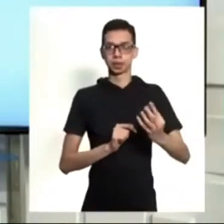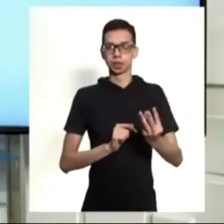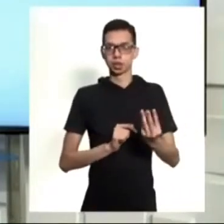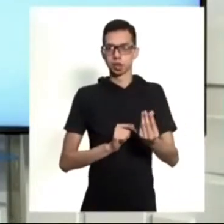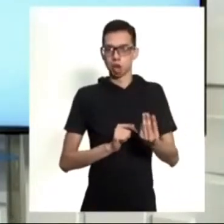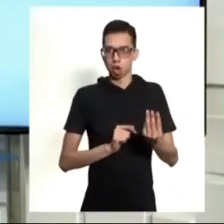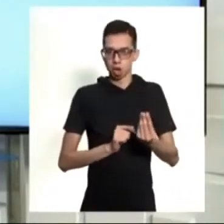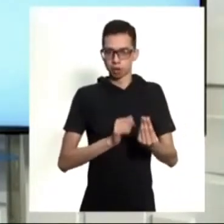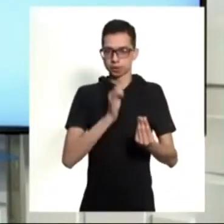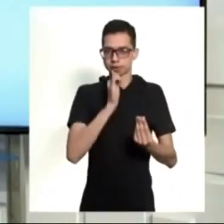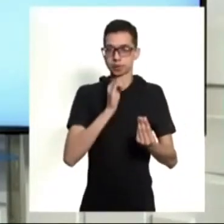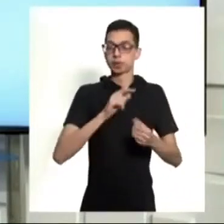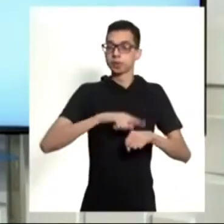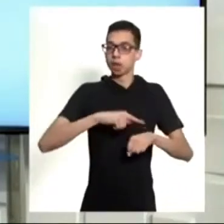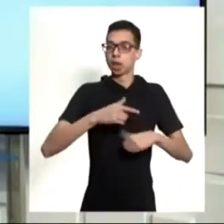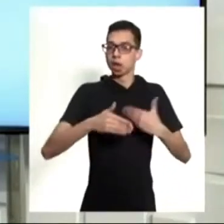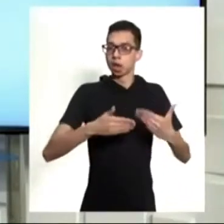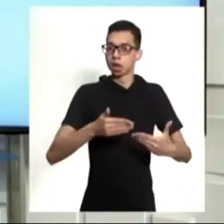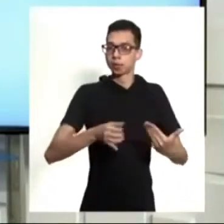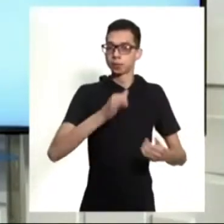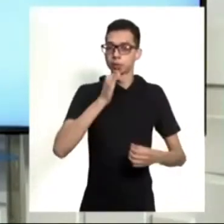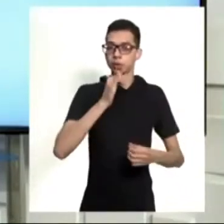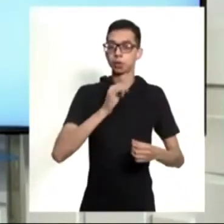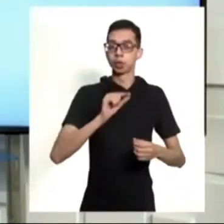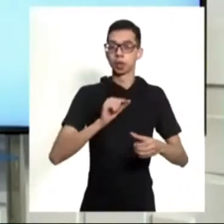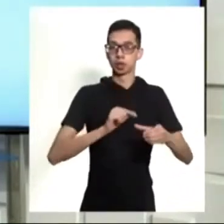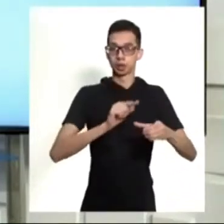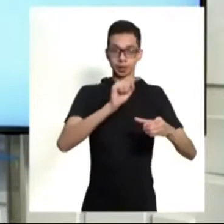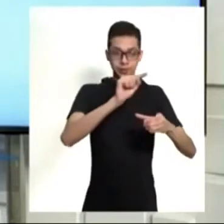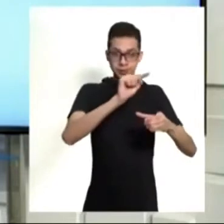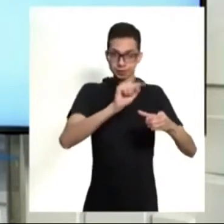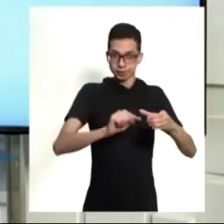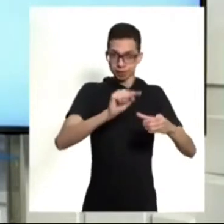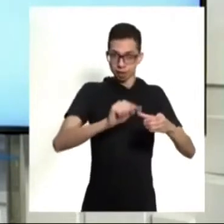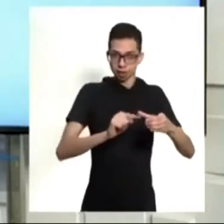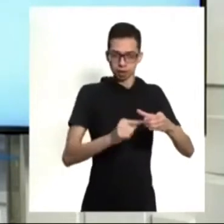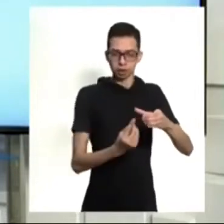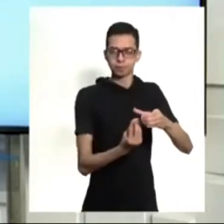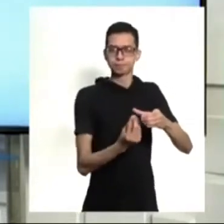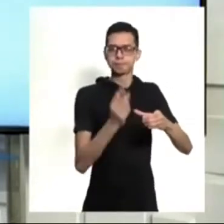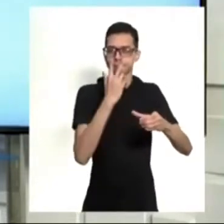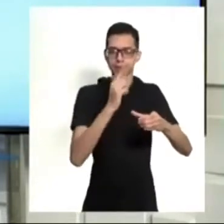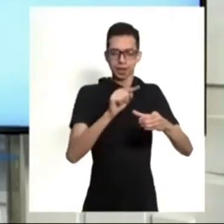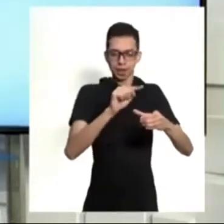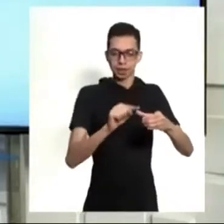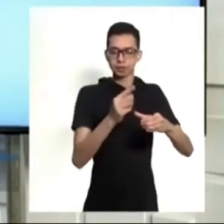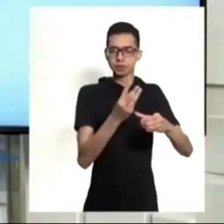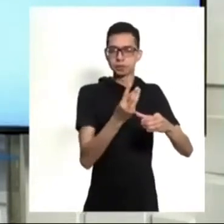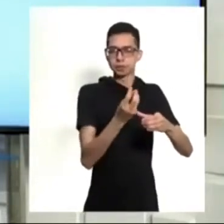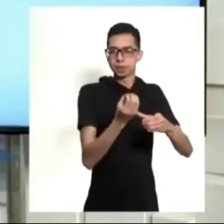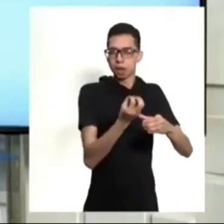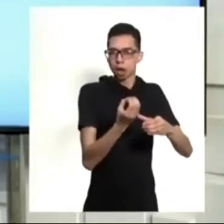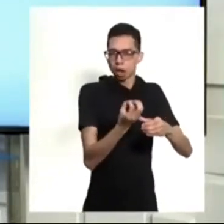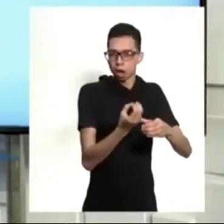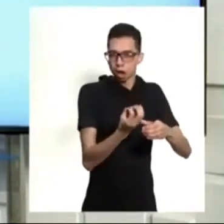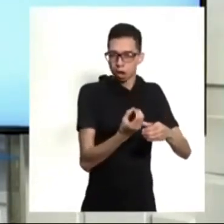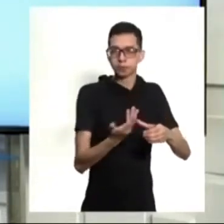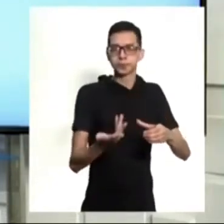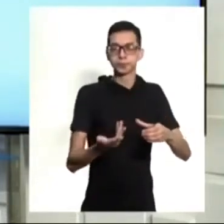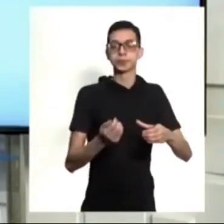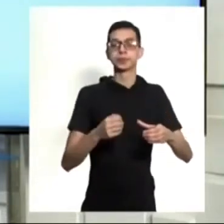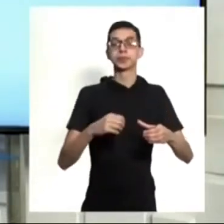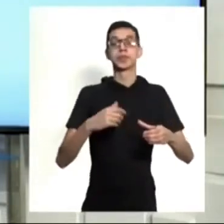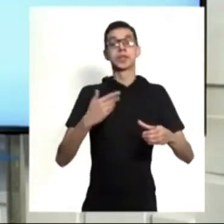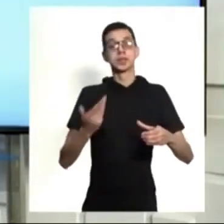para a solução, conforme vai passando o tempo, realmente você vai vendo aqui uma corrosão dessa barra. Não é verdade? Aí esse zinco libera